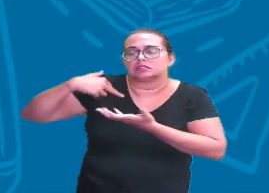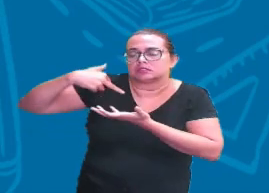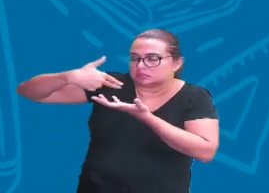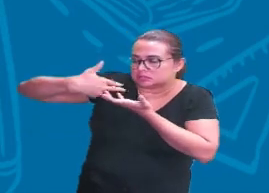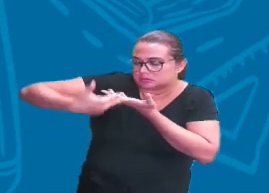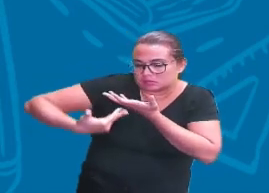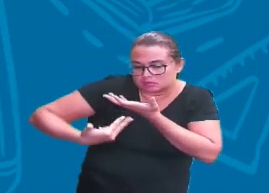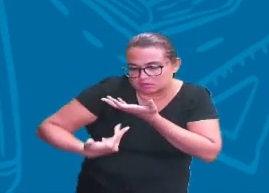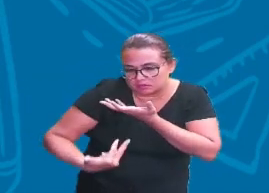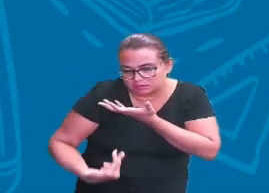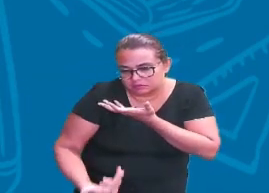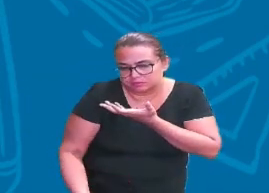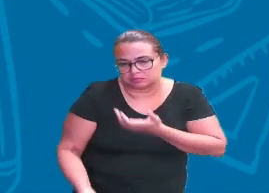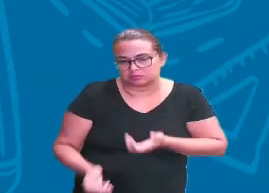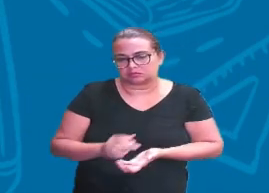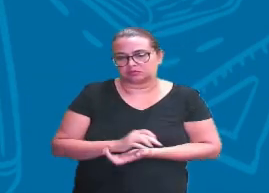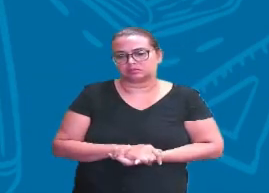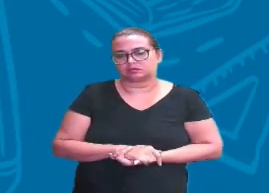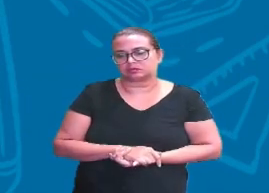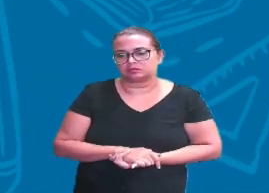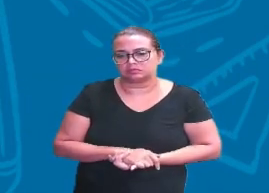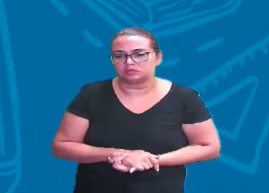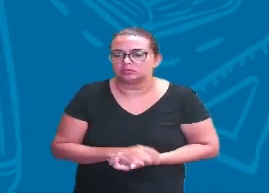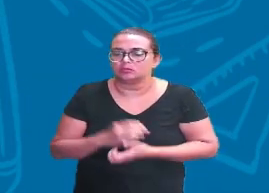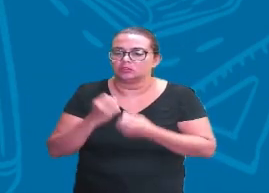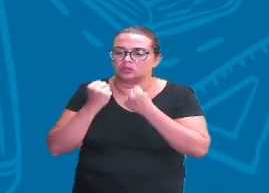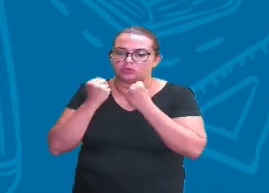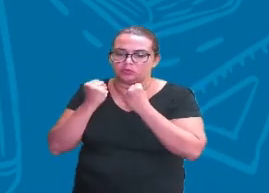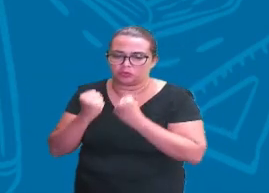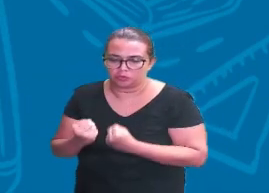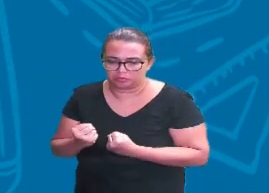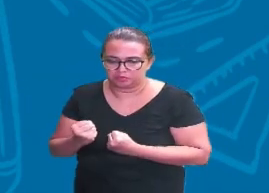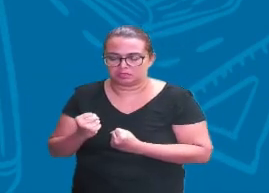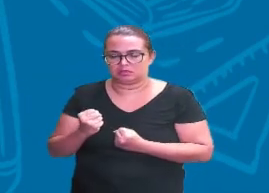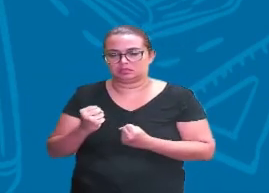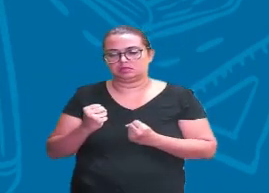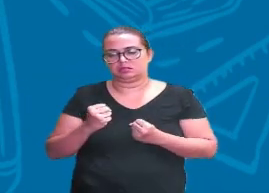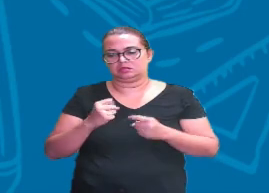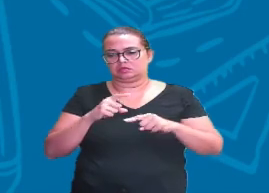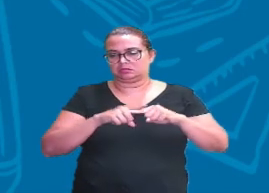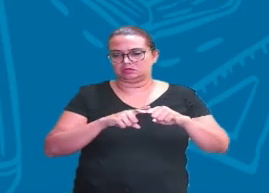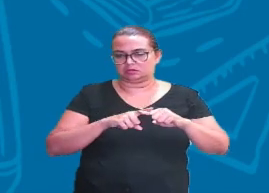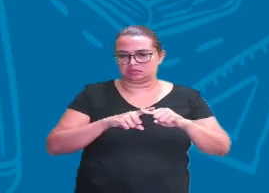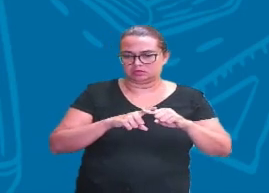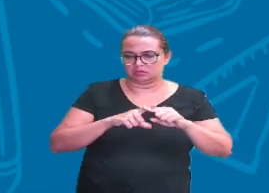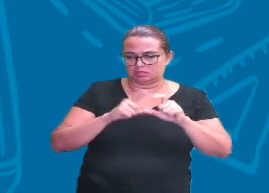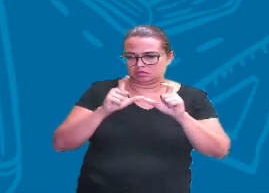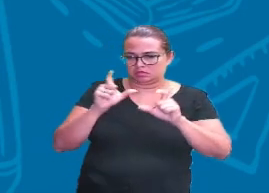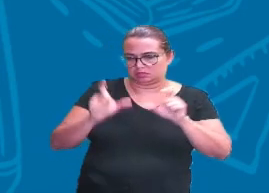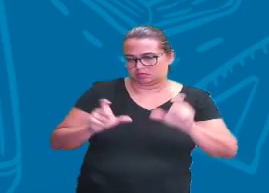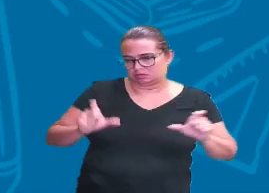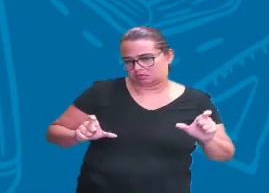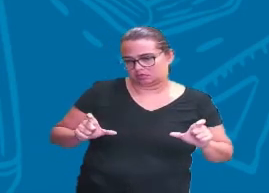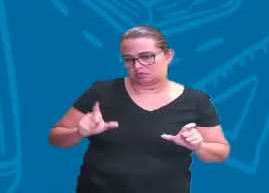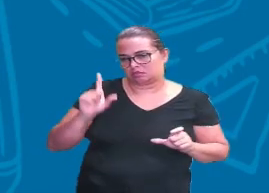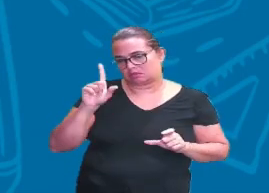última questão aqui de hoje. Vamos lá. O peso de um corpo é uma grandeza física,